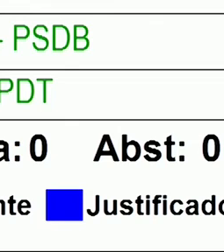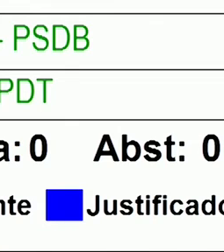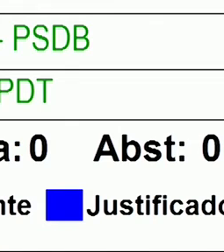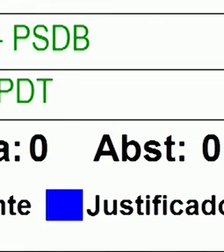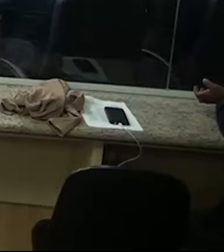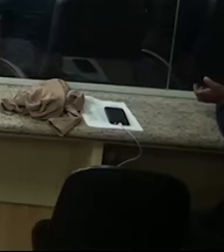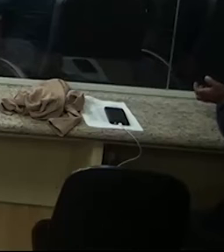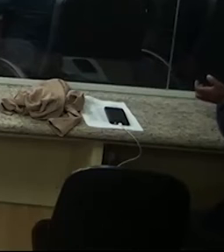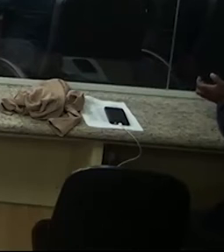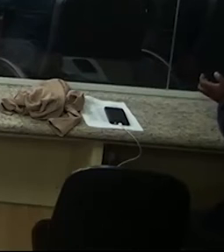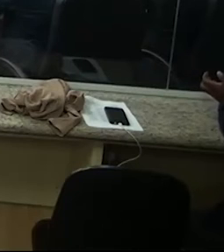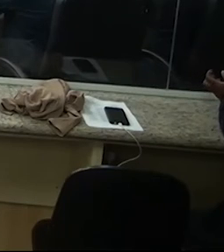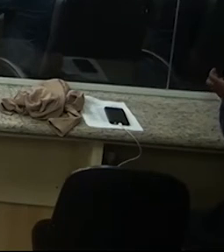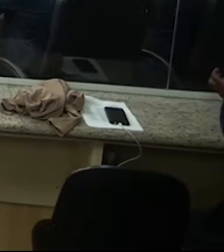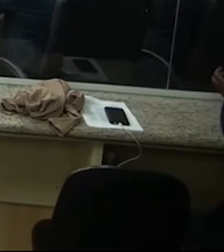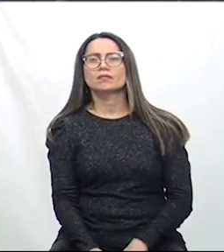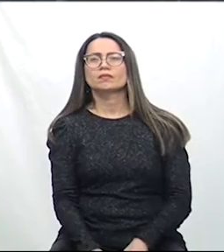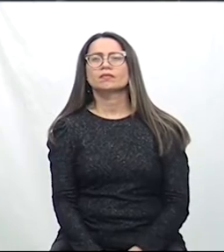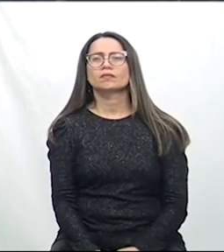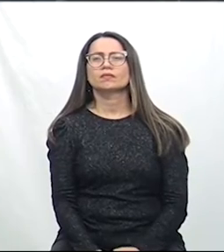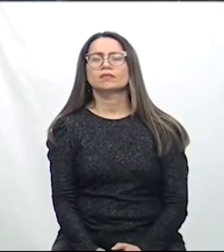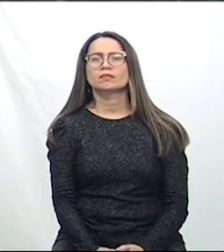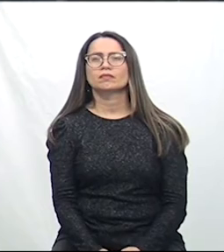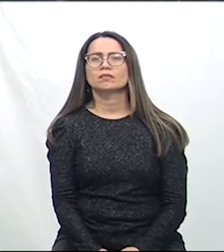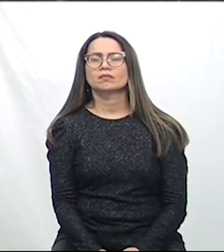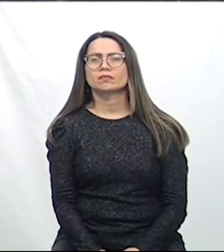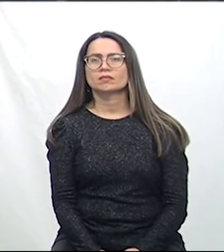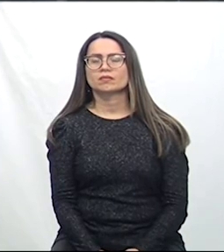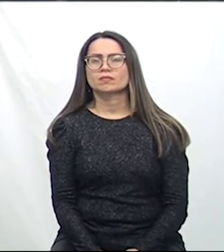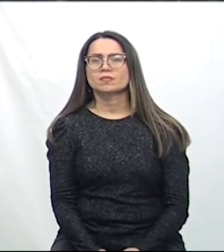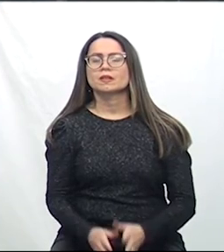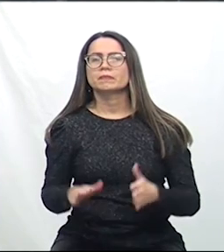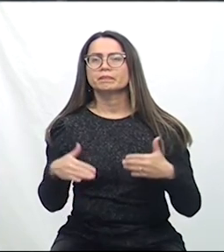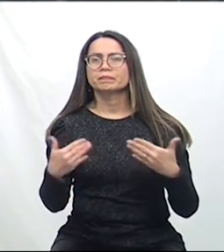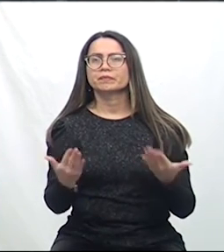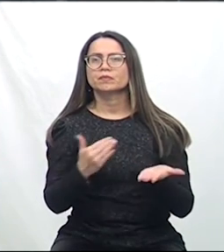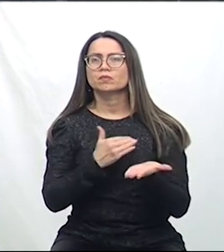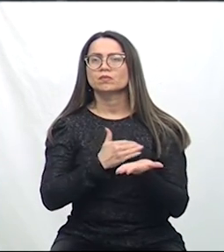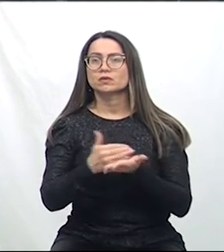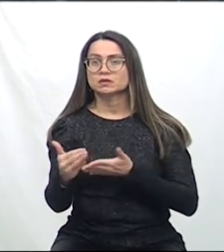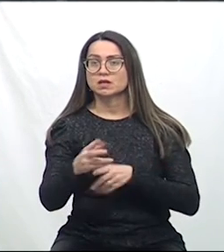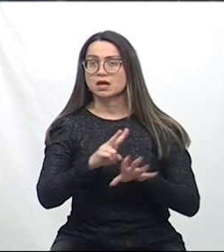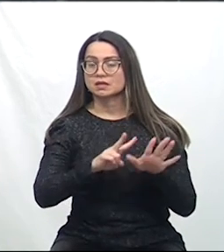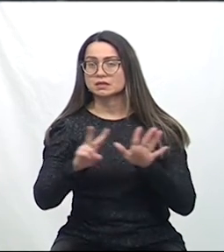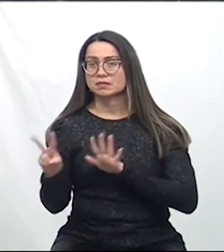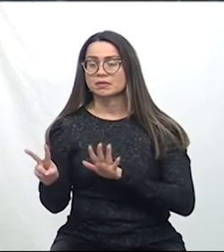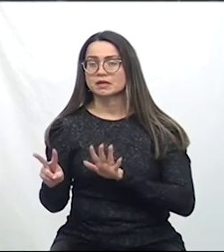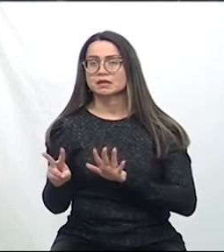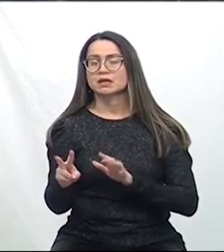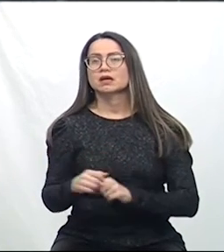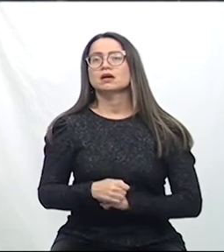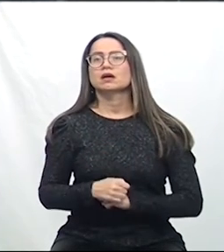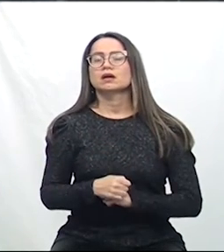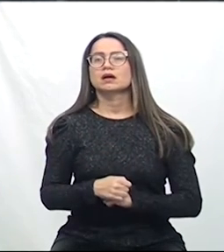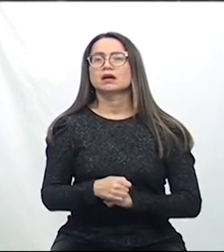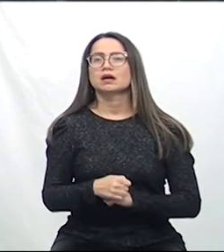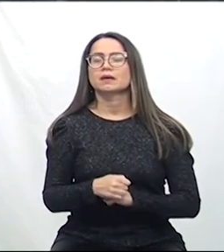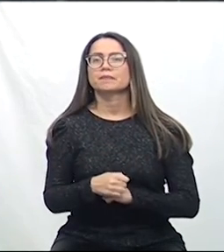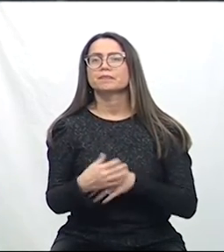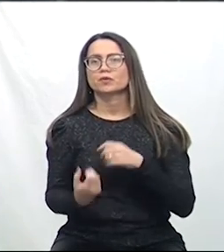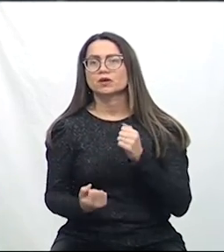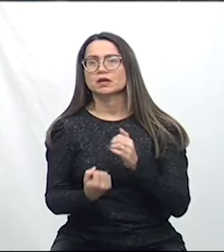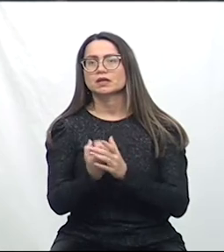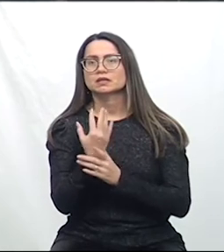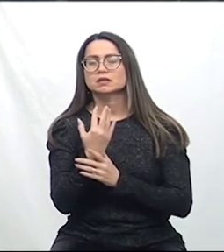de acessibilidade para o bem-estar da pessoa com deficiência no município de Criciúma. O evento será realizado